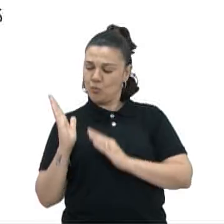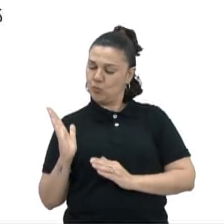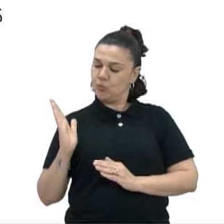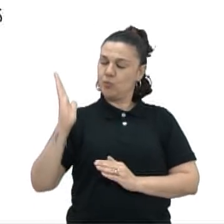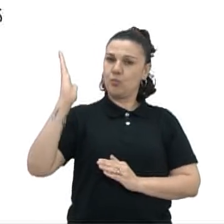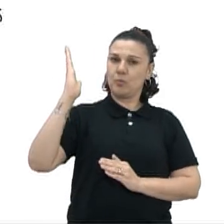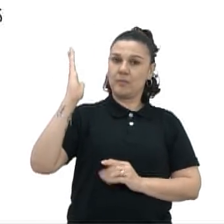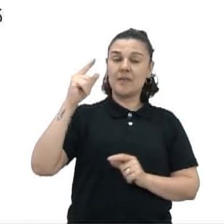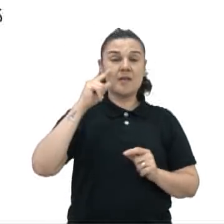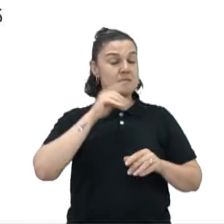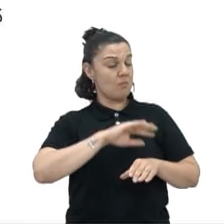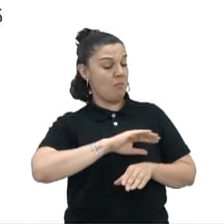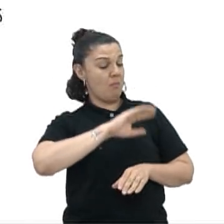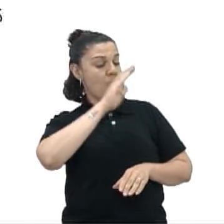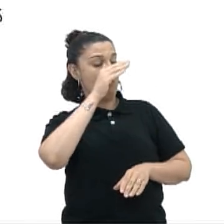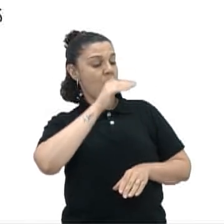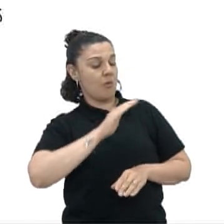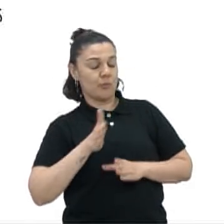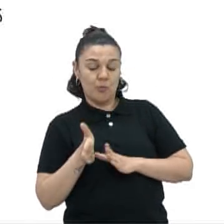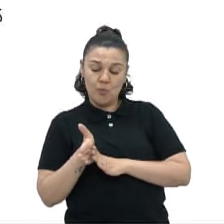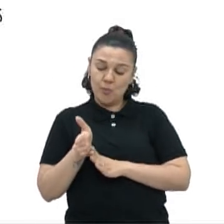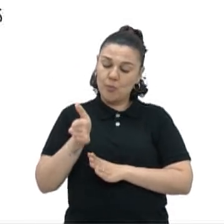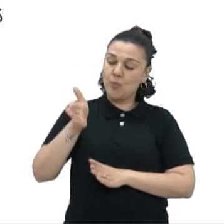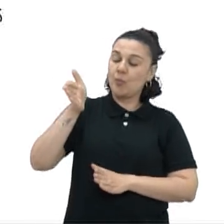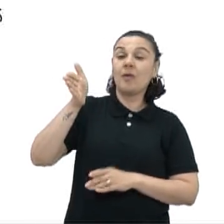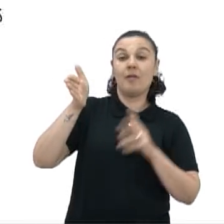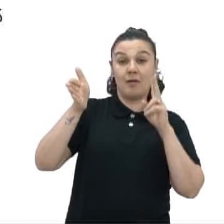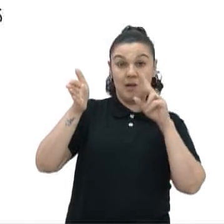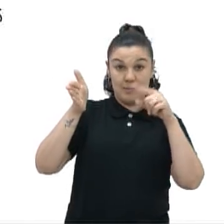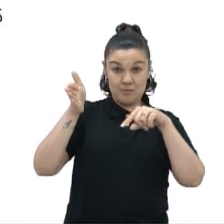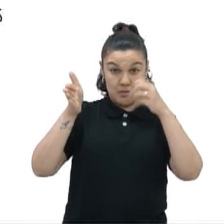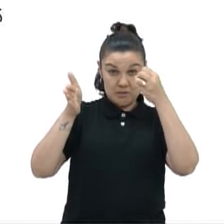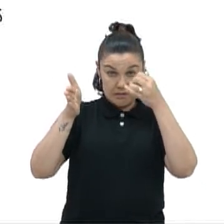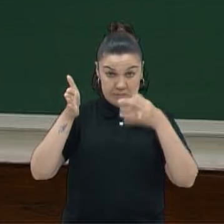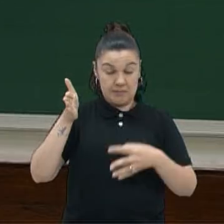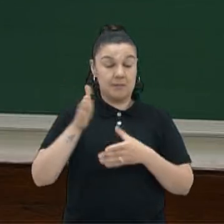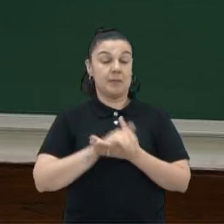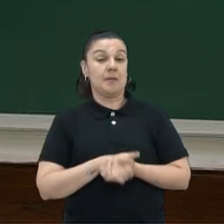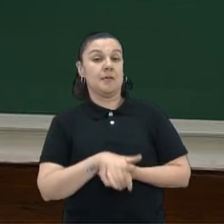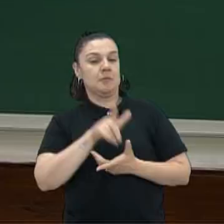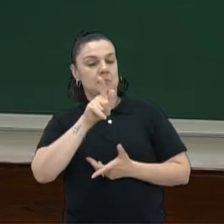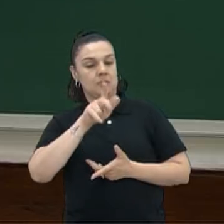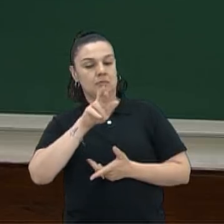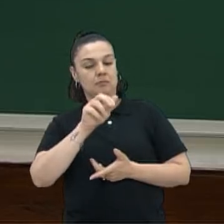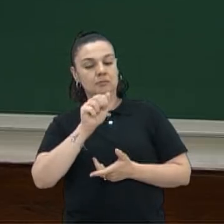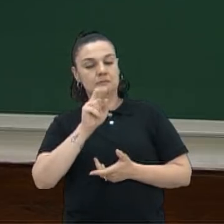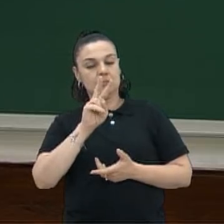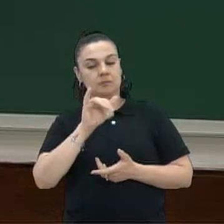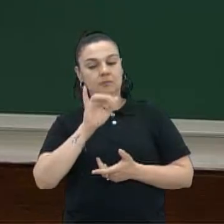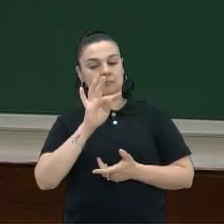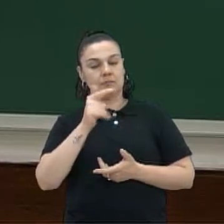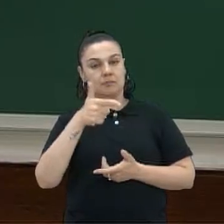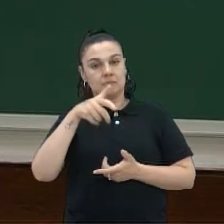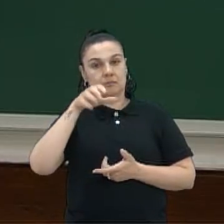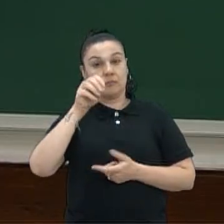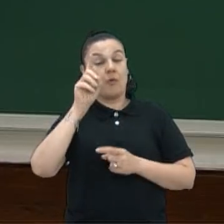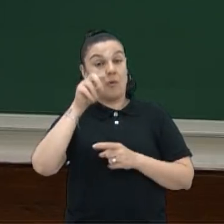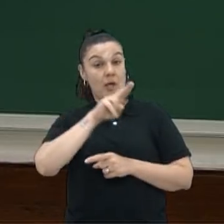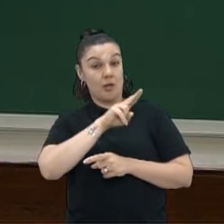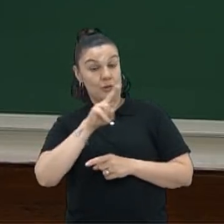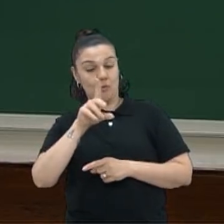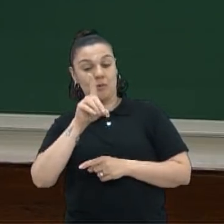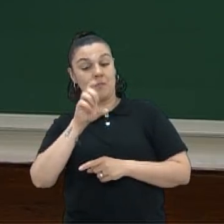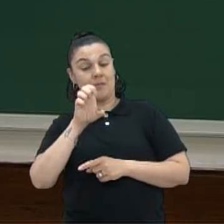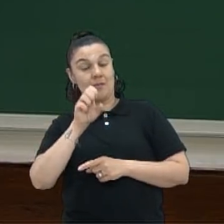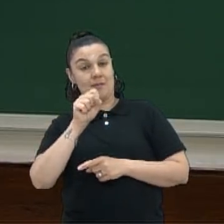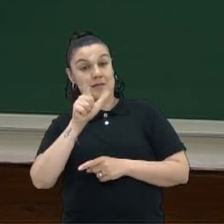em cadeias de montanhas. A gente acabou de falar sobre isso. A erosão gravitacional é também conhecida como deslizamento